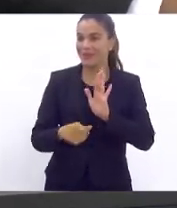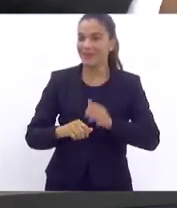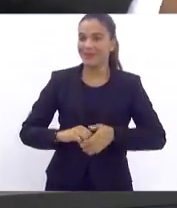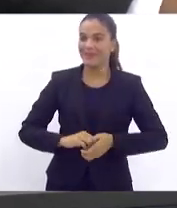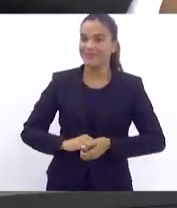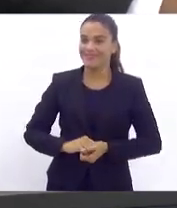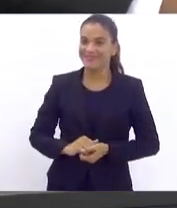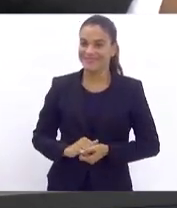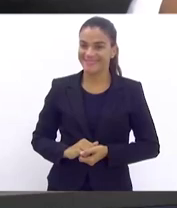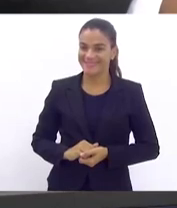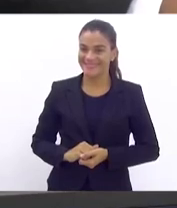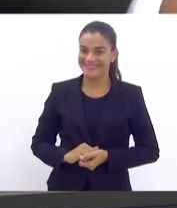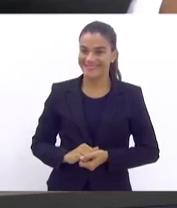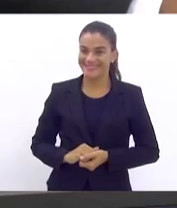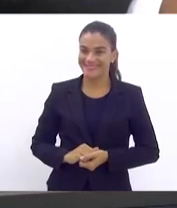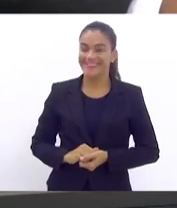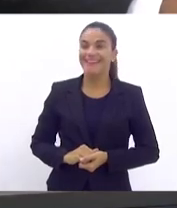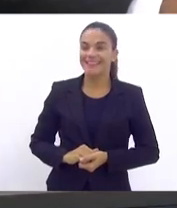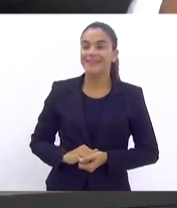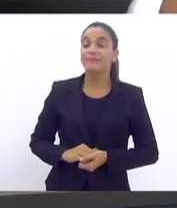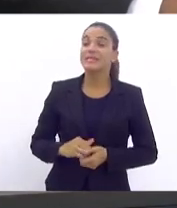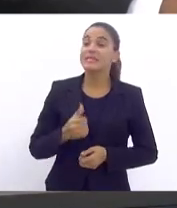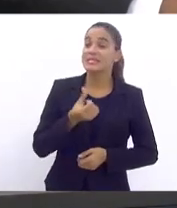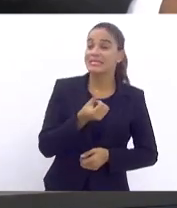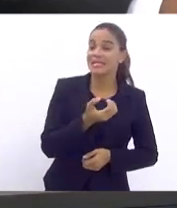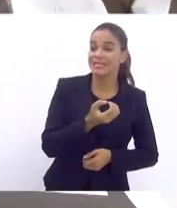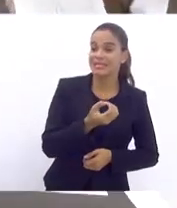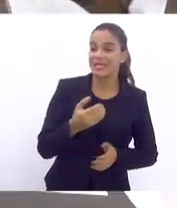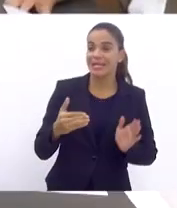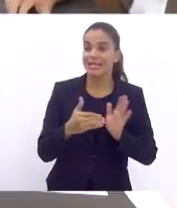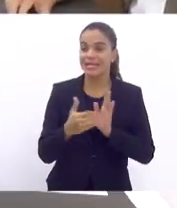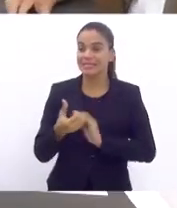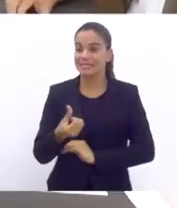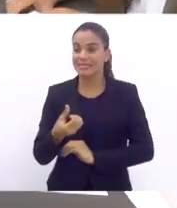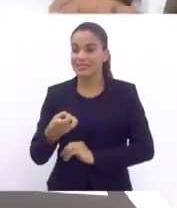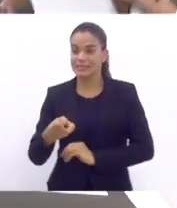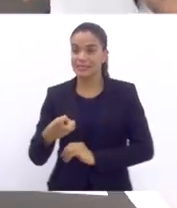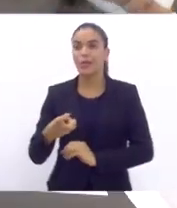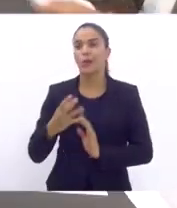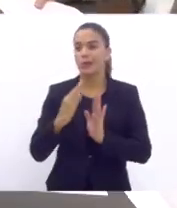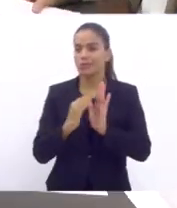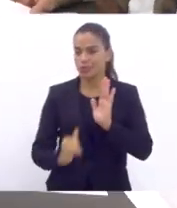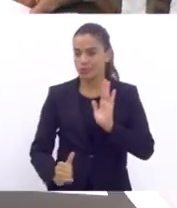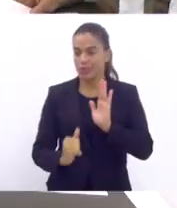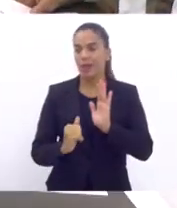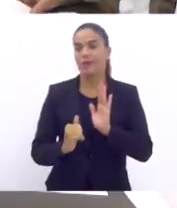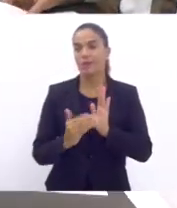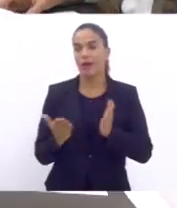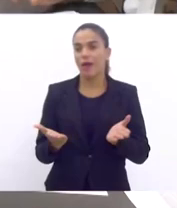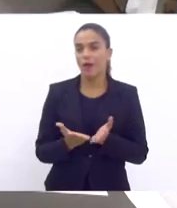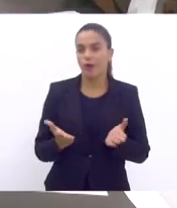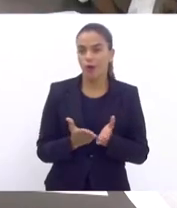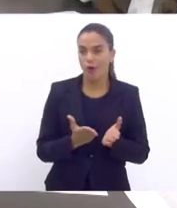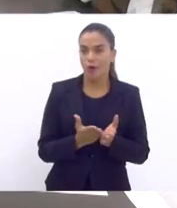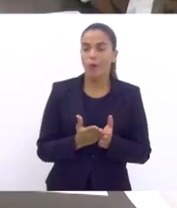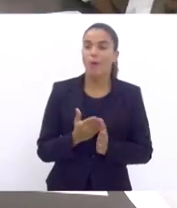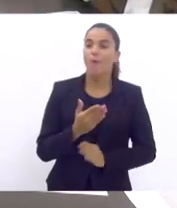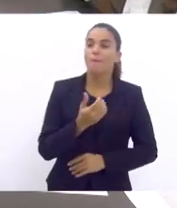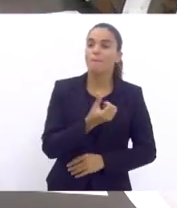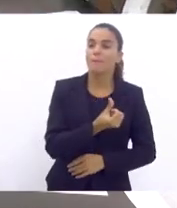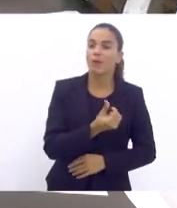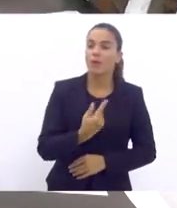fios 55 a 60 itens da pauta retirada de pauta passam ao projeto de relatoria deputada Verônica o 61